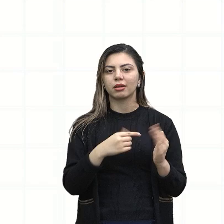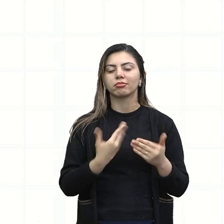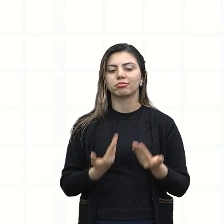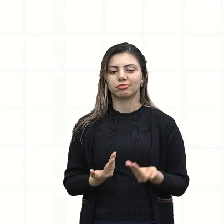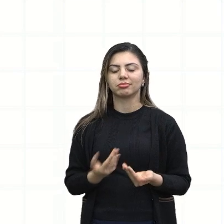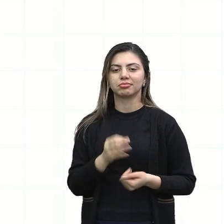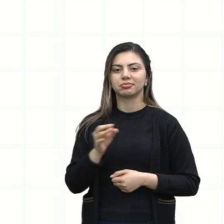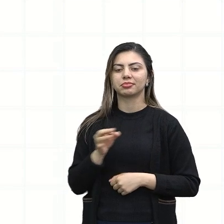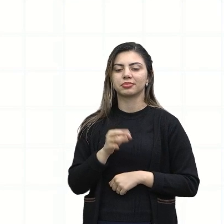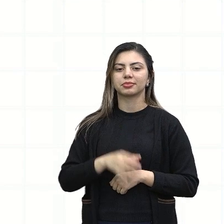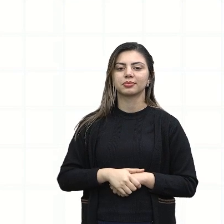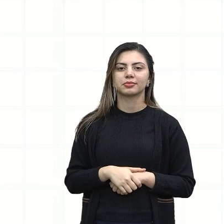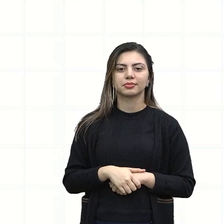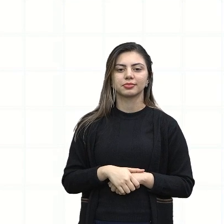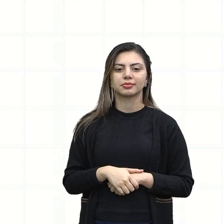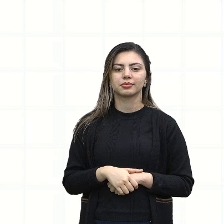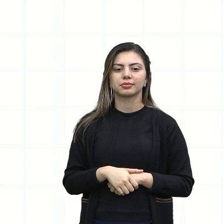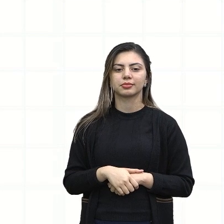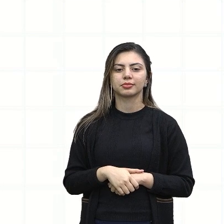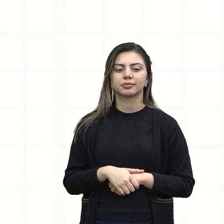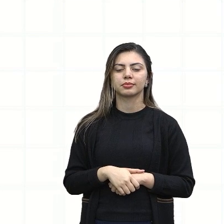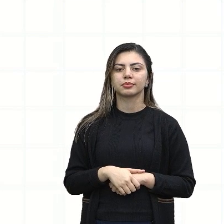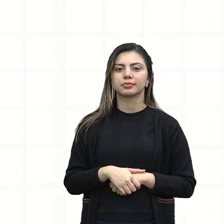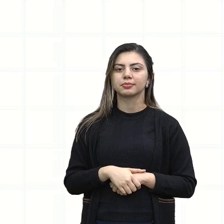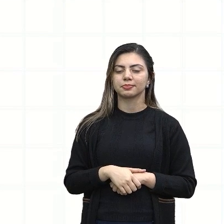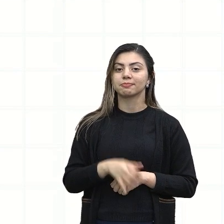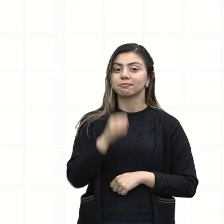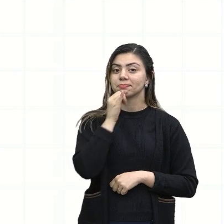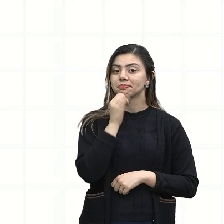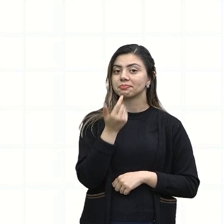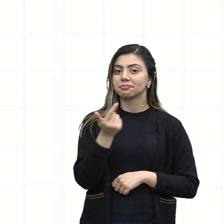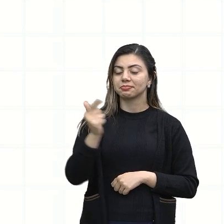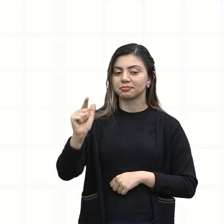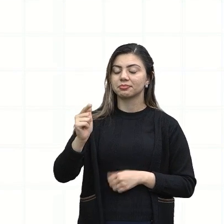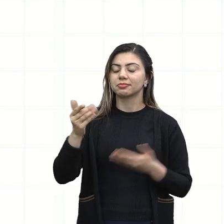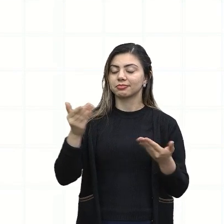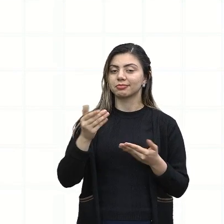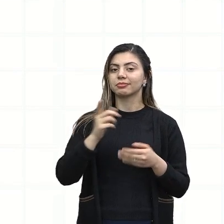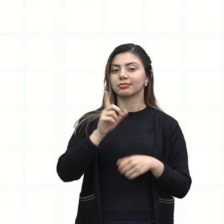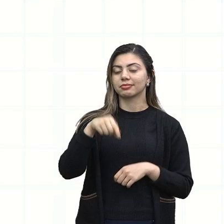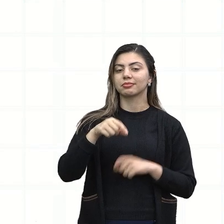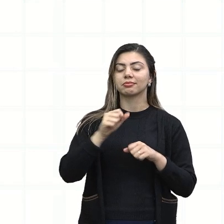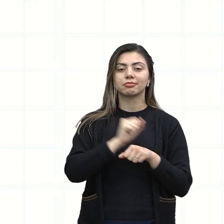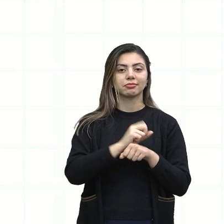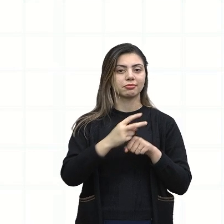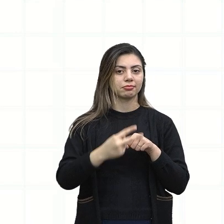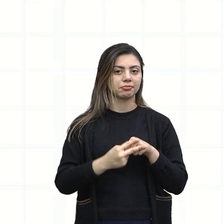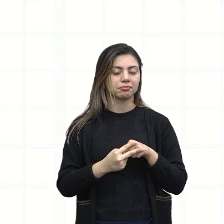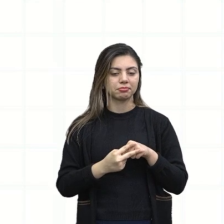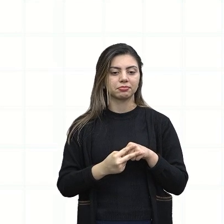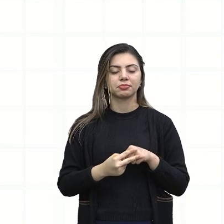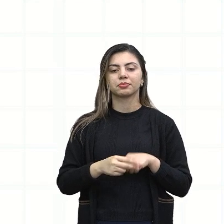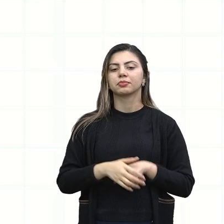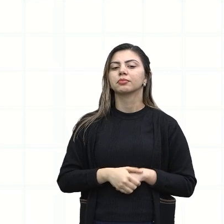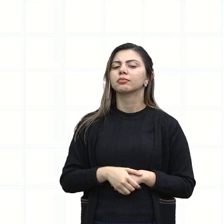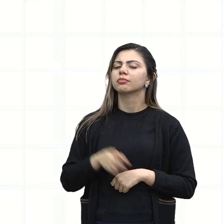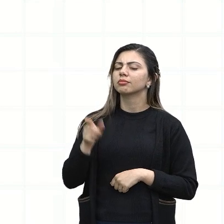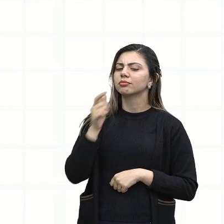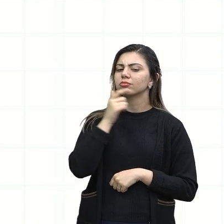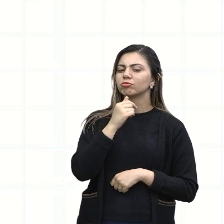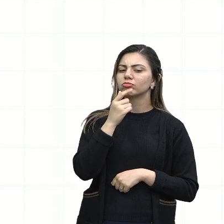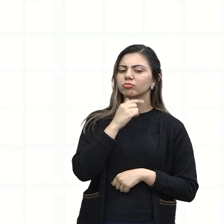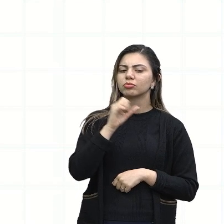a bike. Ok? Então, ainda falando dos advérbios de frequência, temos aí o Solomon tá